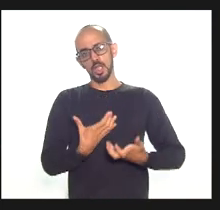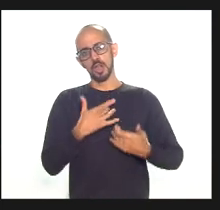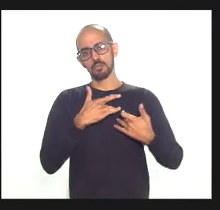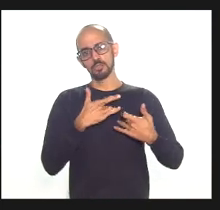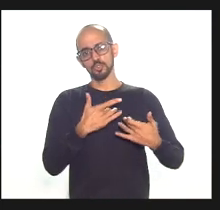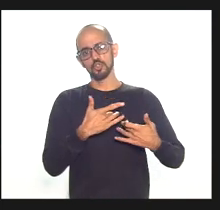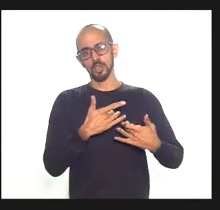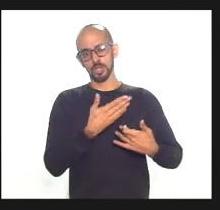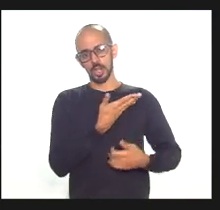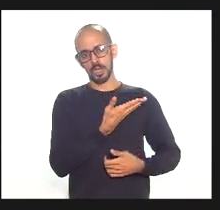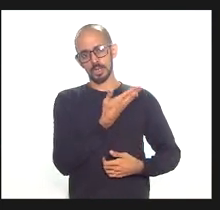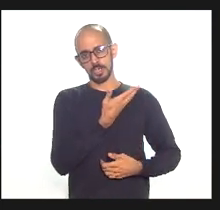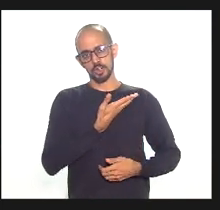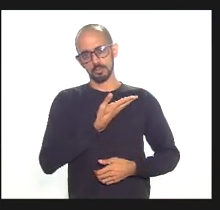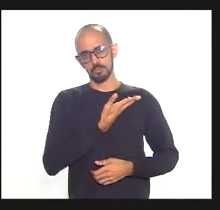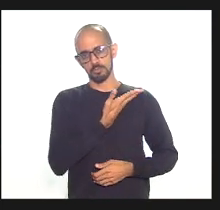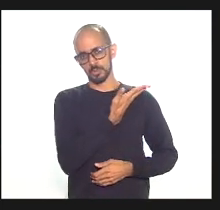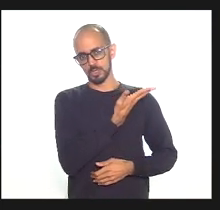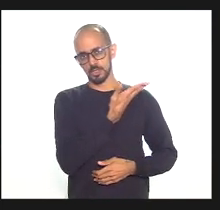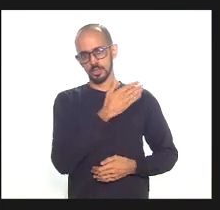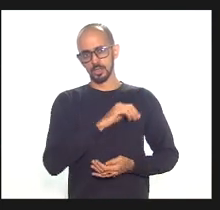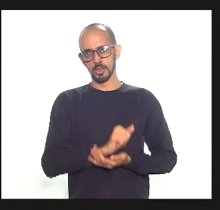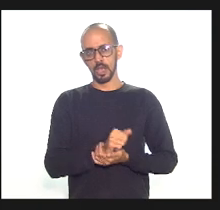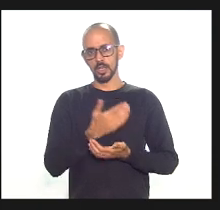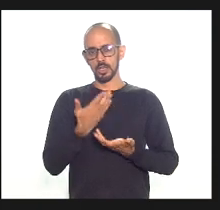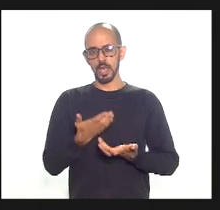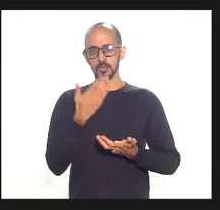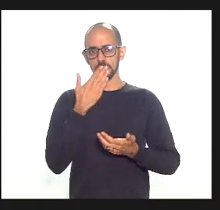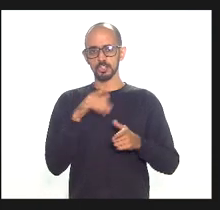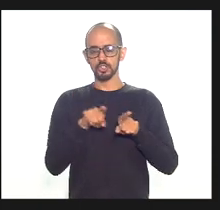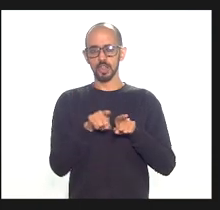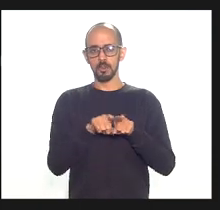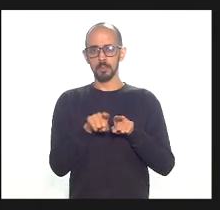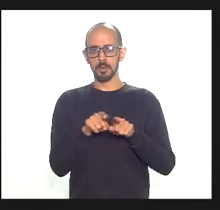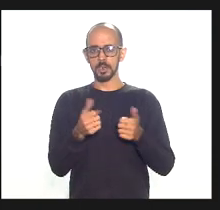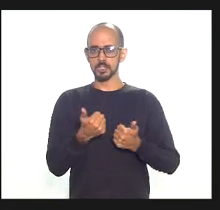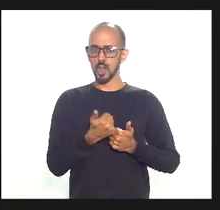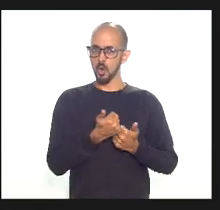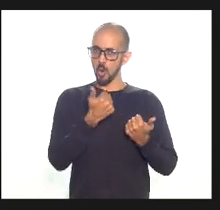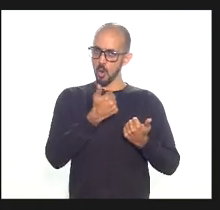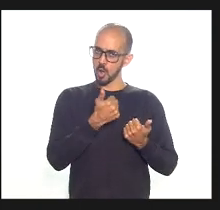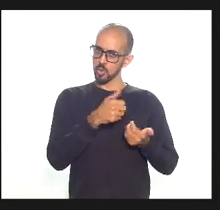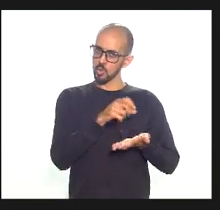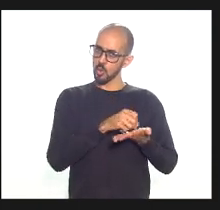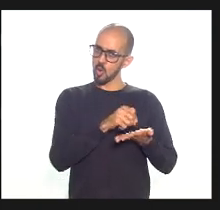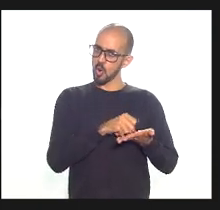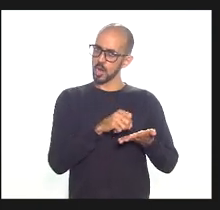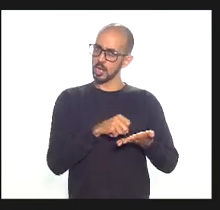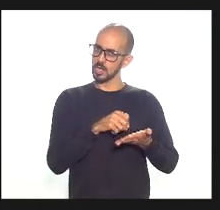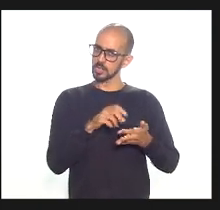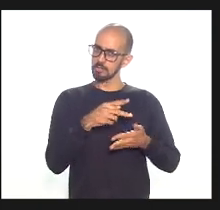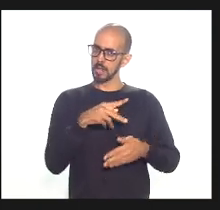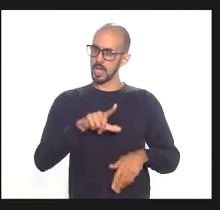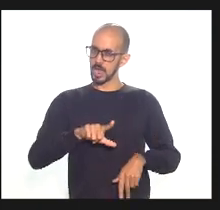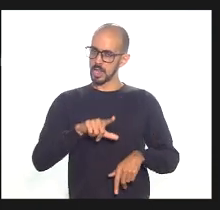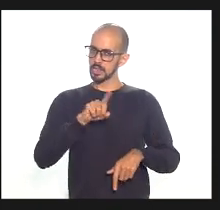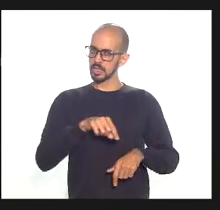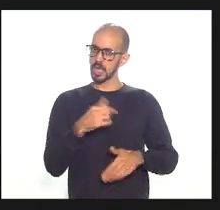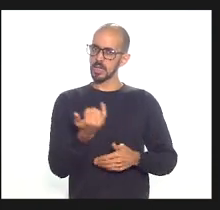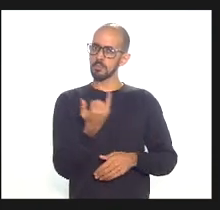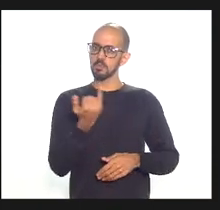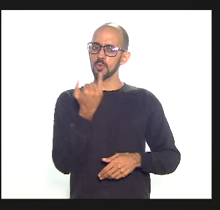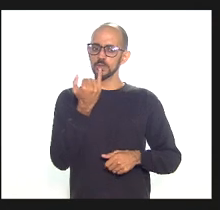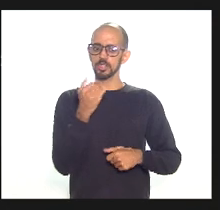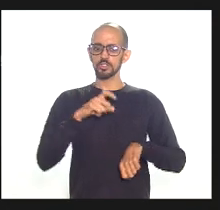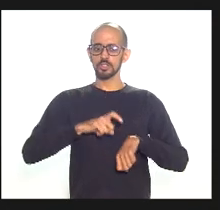solidarizar, queria, inclusive, pedir para ser coautora nesse projeto, né, que é um projeto fundamental nesse